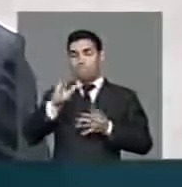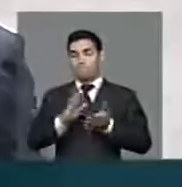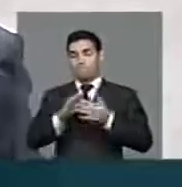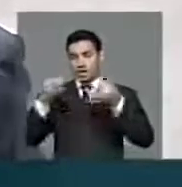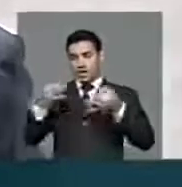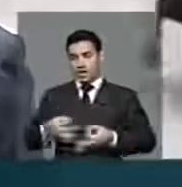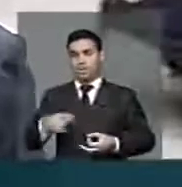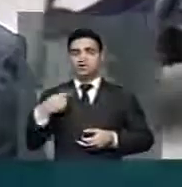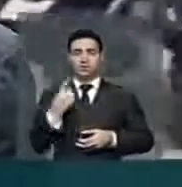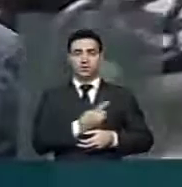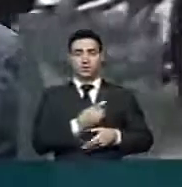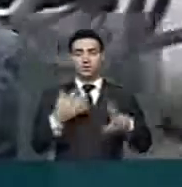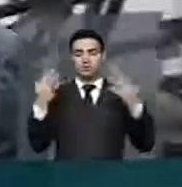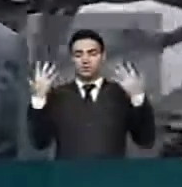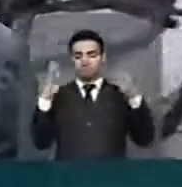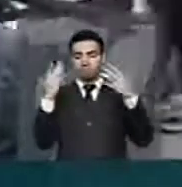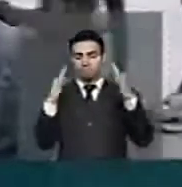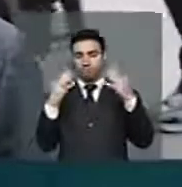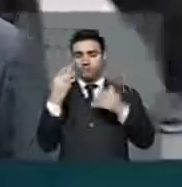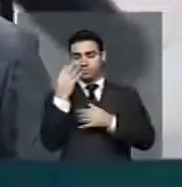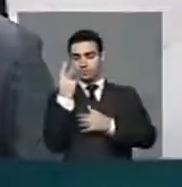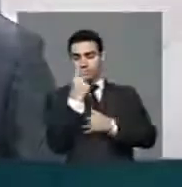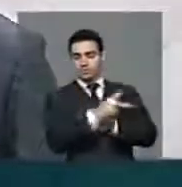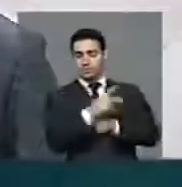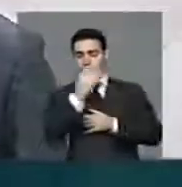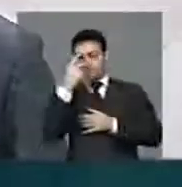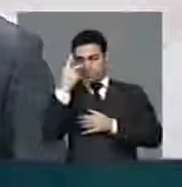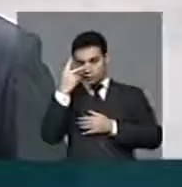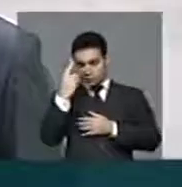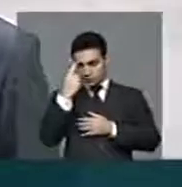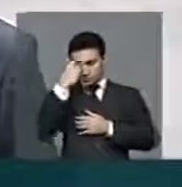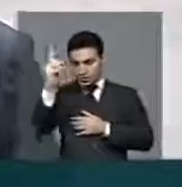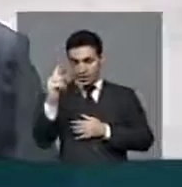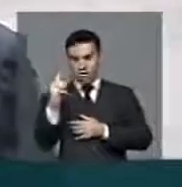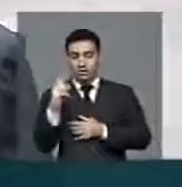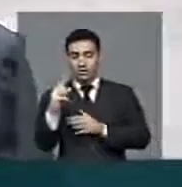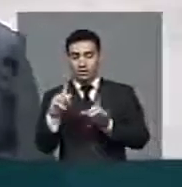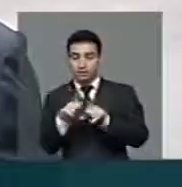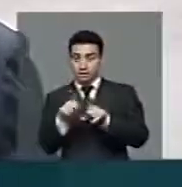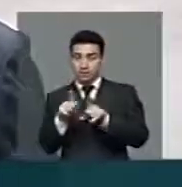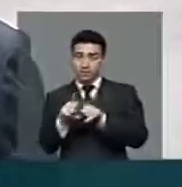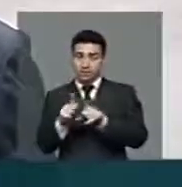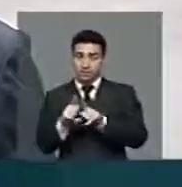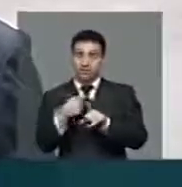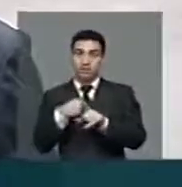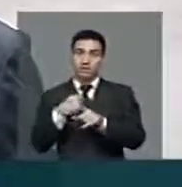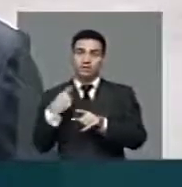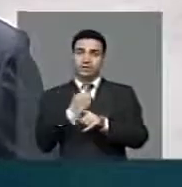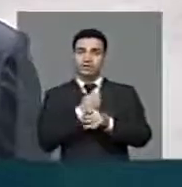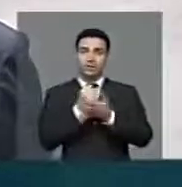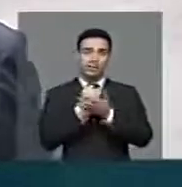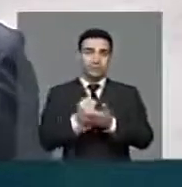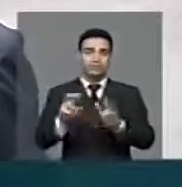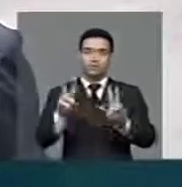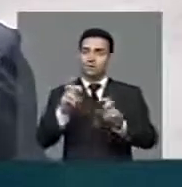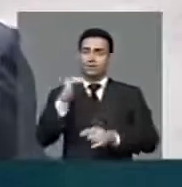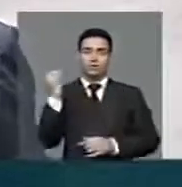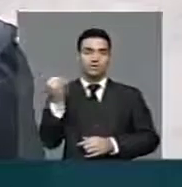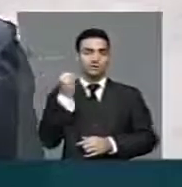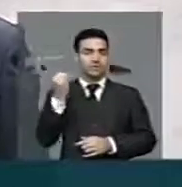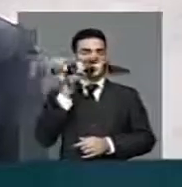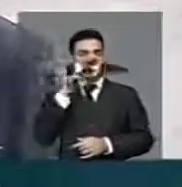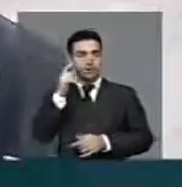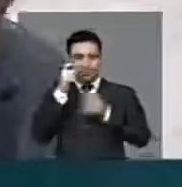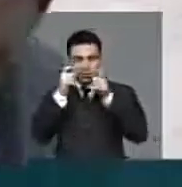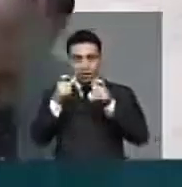os aplausos do plenário por sua iniciativa. E, implicitamente, a nossa solidariedade. É uma temática que é vital para os interesses da